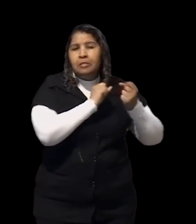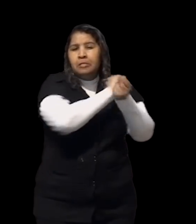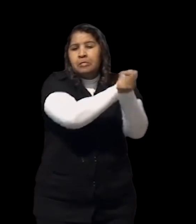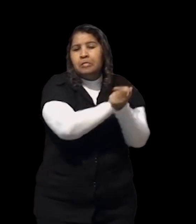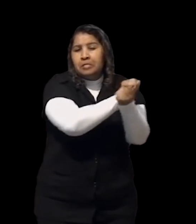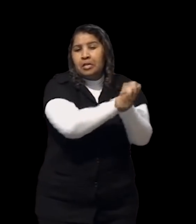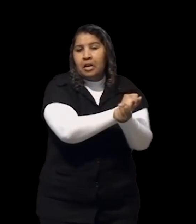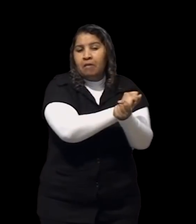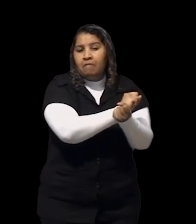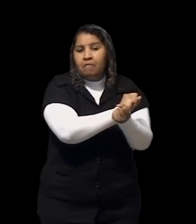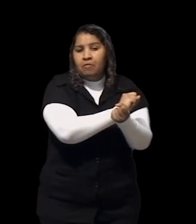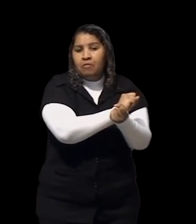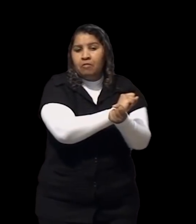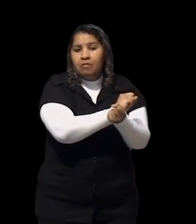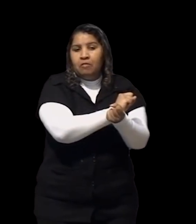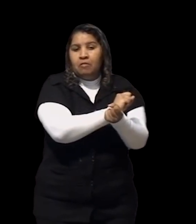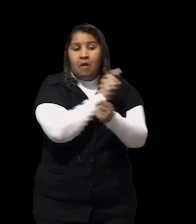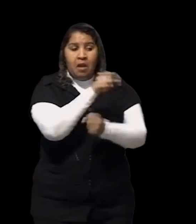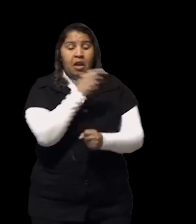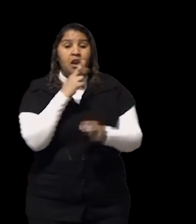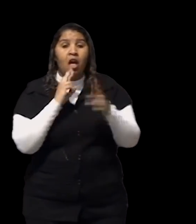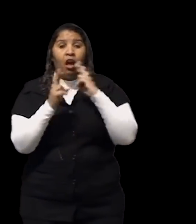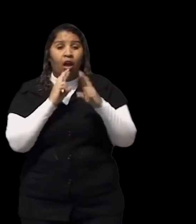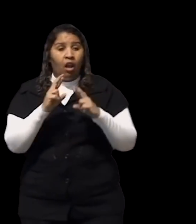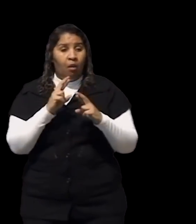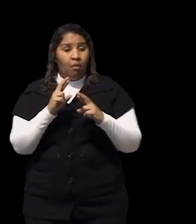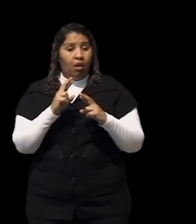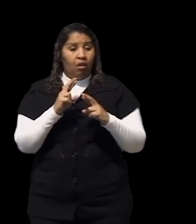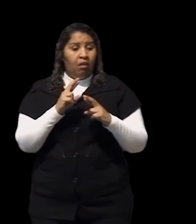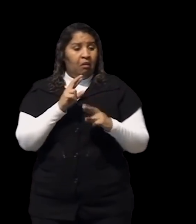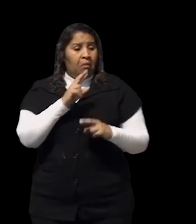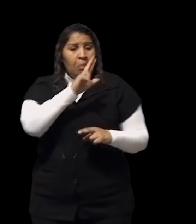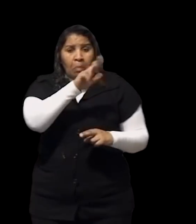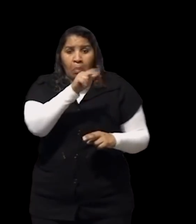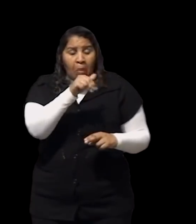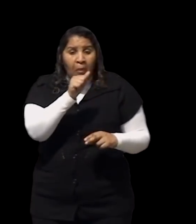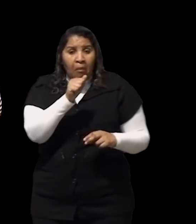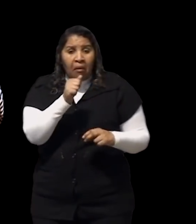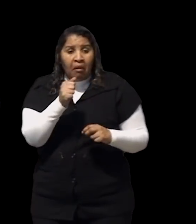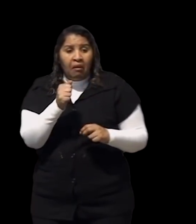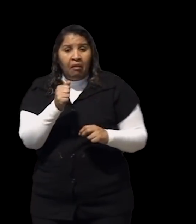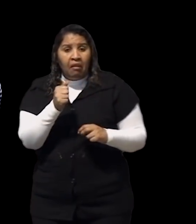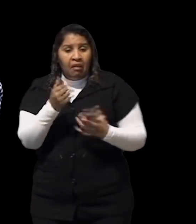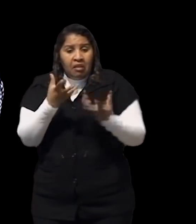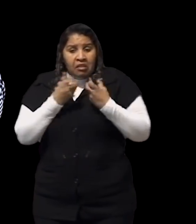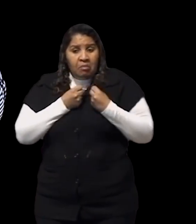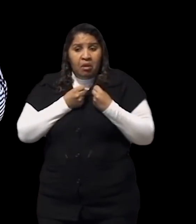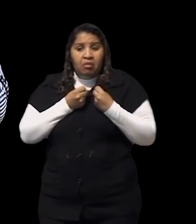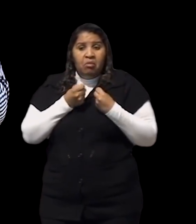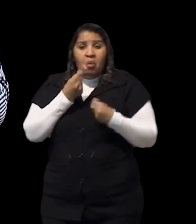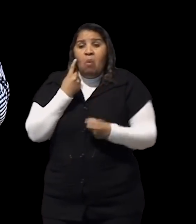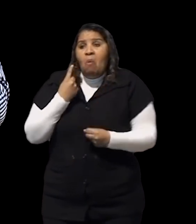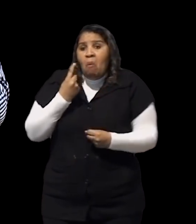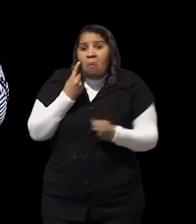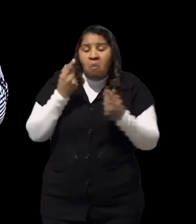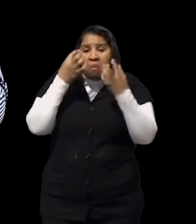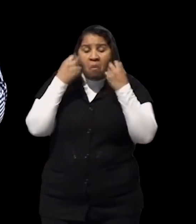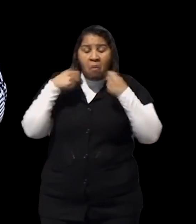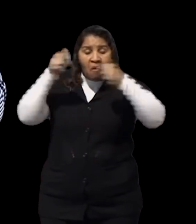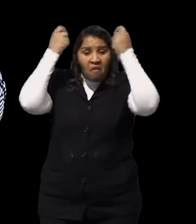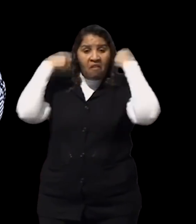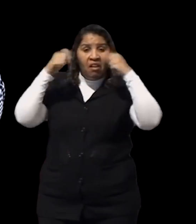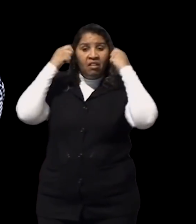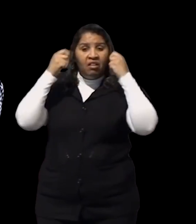tem muita gente dentro da igreja que é filho de Deus mas que se sentiu empregado e tem uma relação